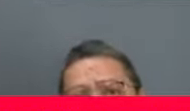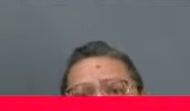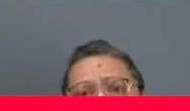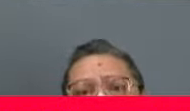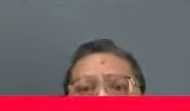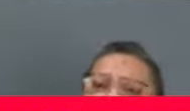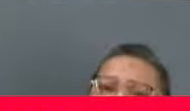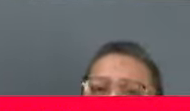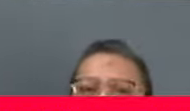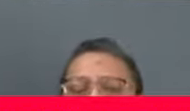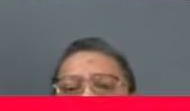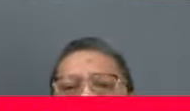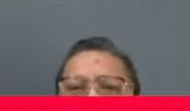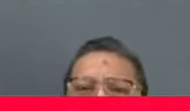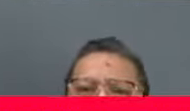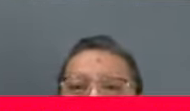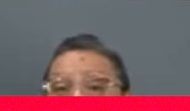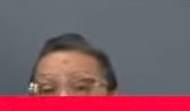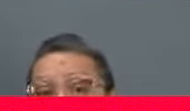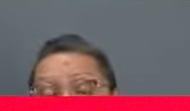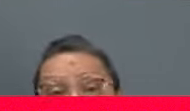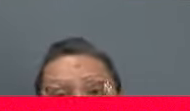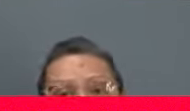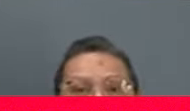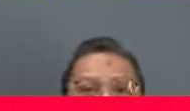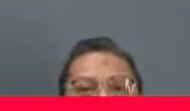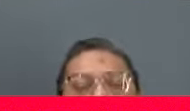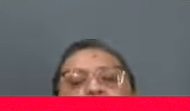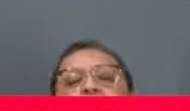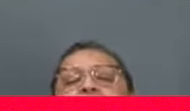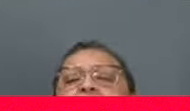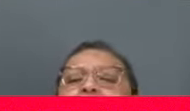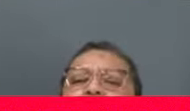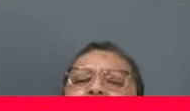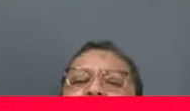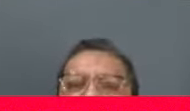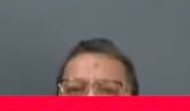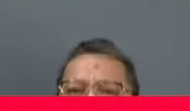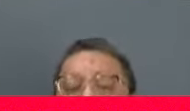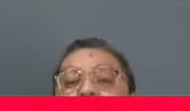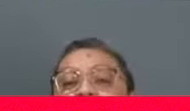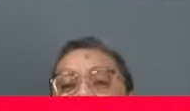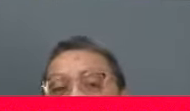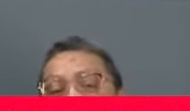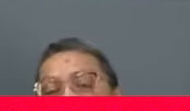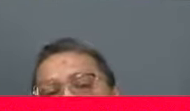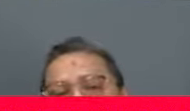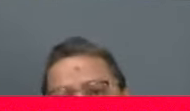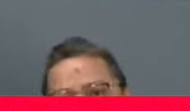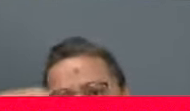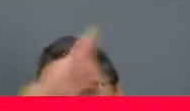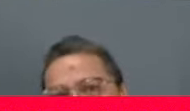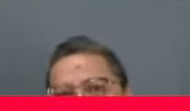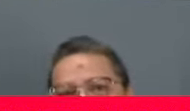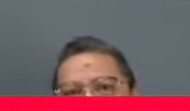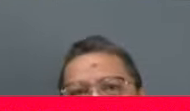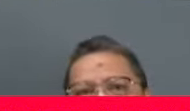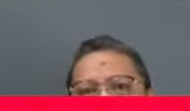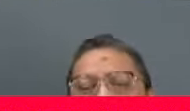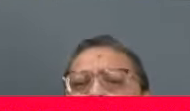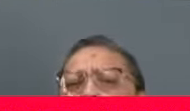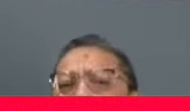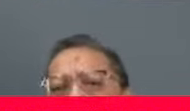esquerda todos vocês da Extrema esquerda tomaram vacina comprada pelo presidente bolsonaro como é que ele é